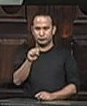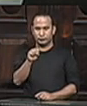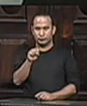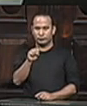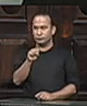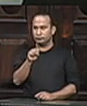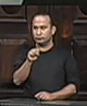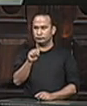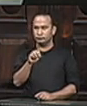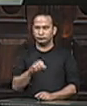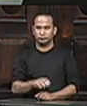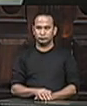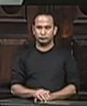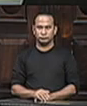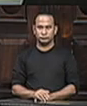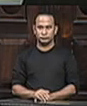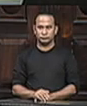deputado